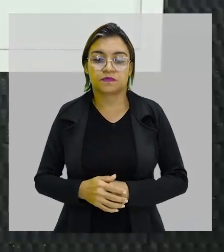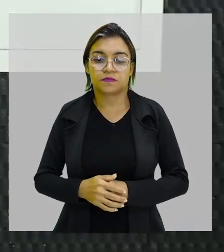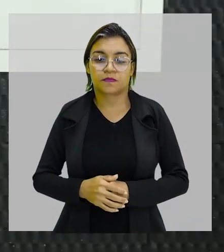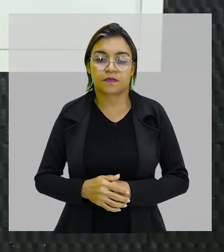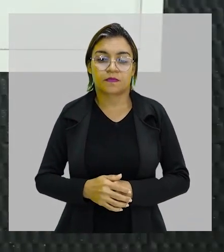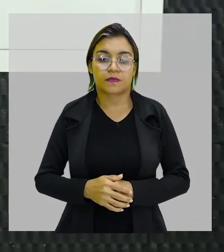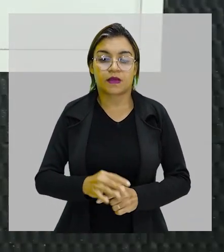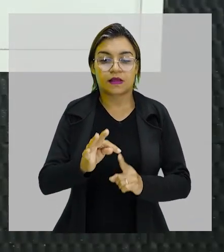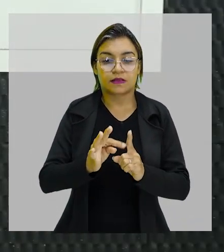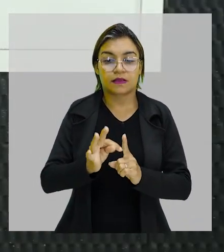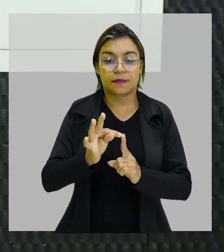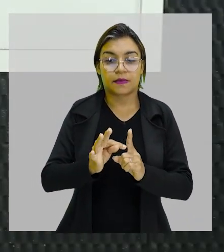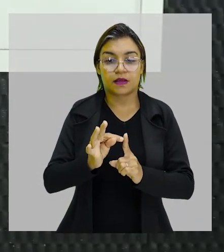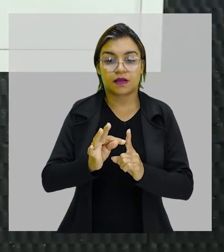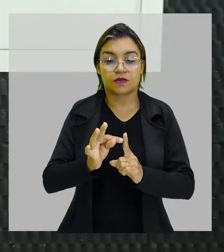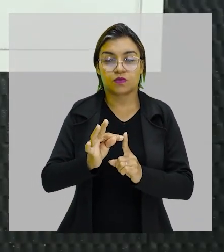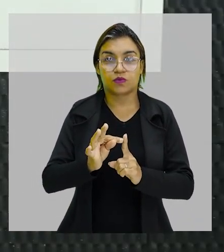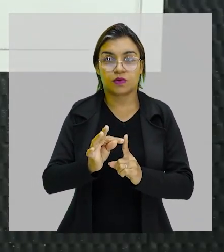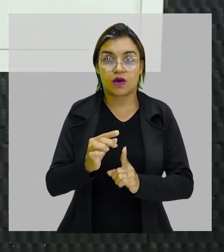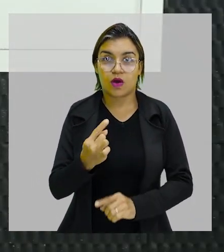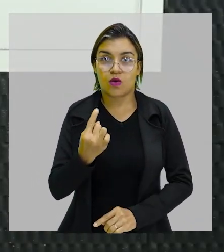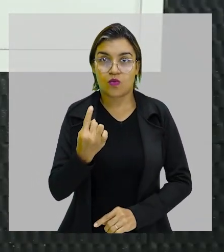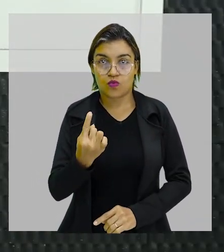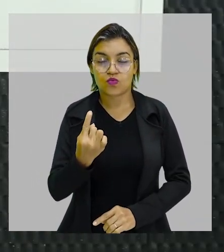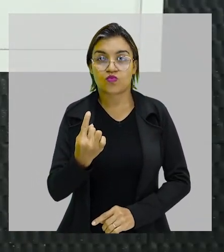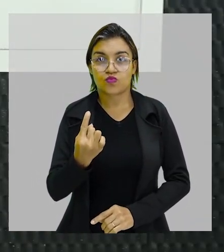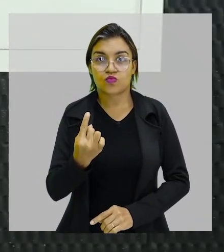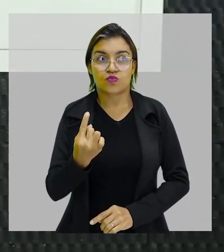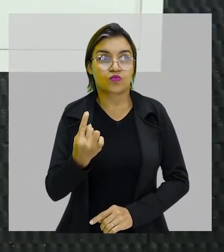1, né, que é a temperatura inicial,